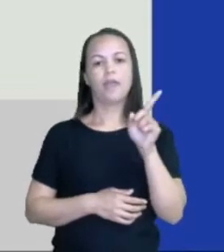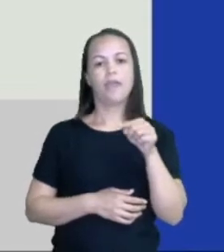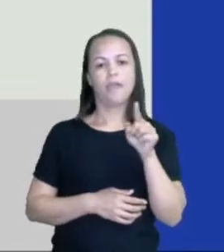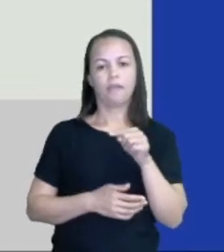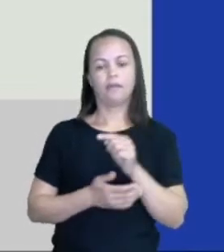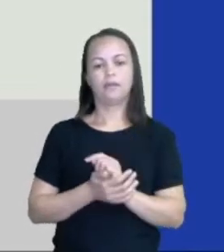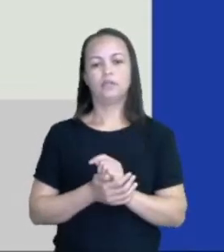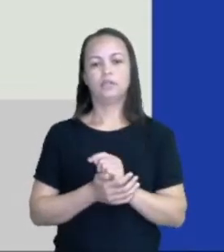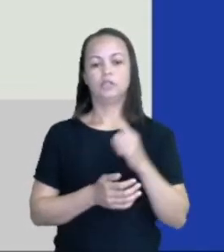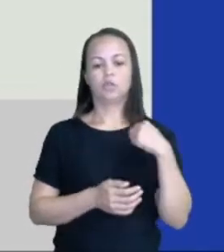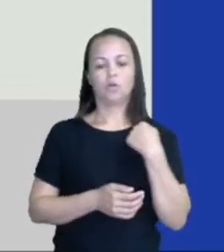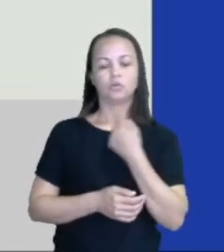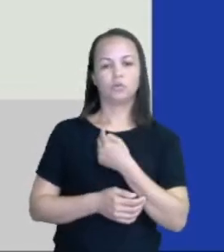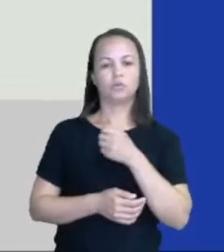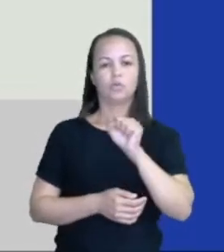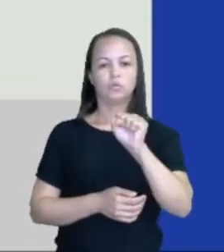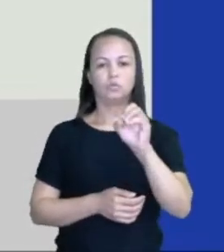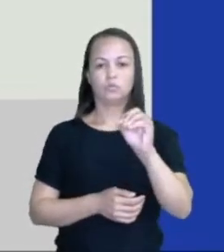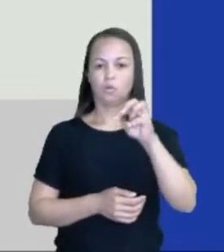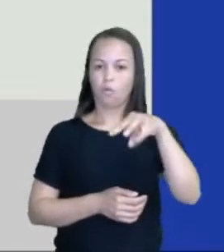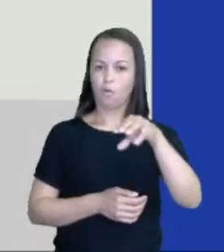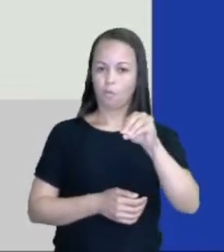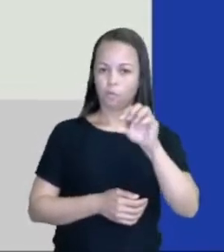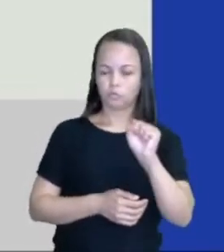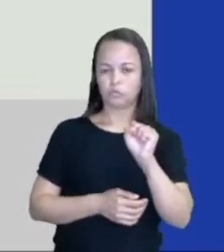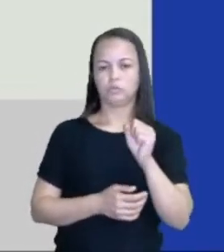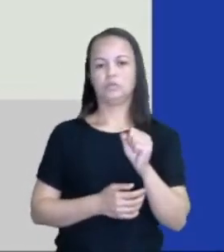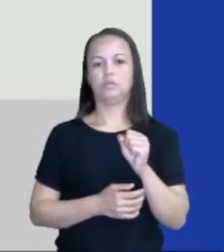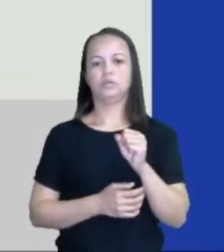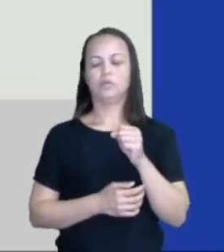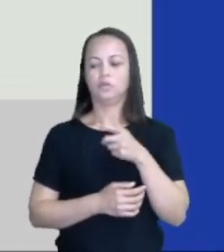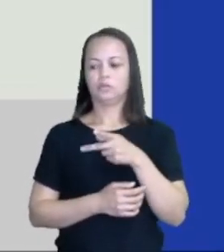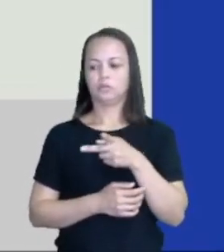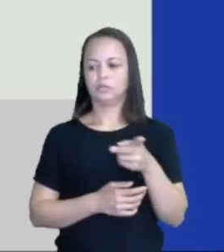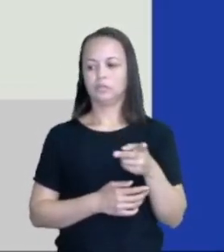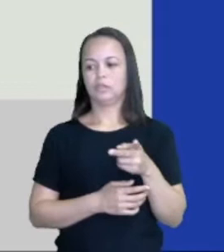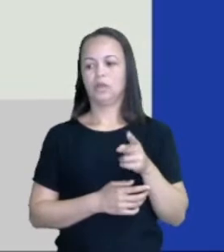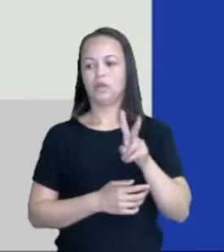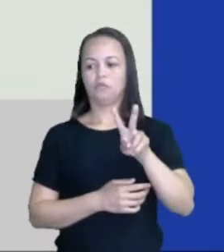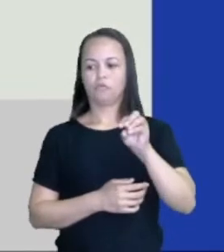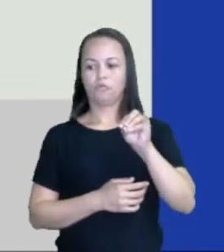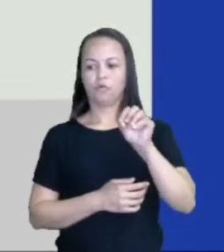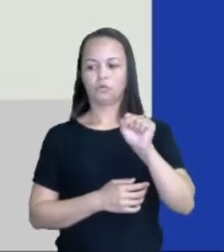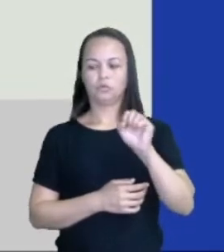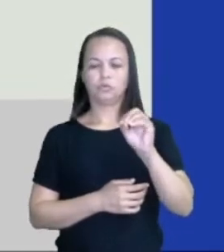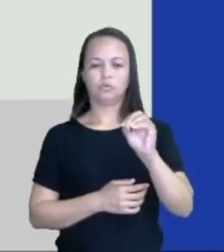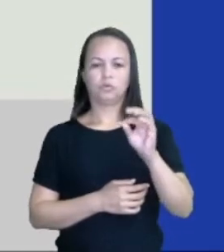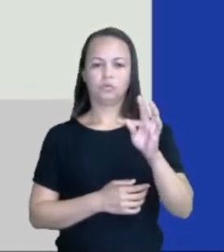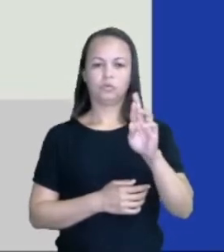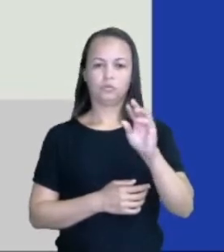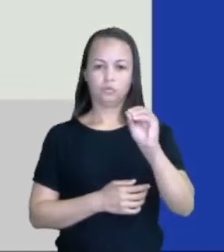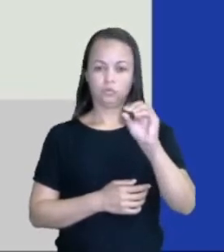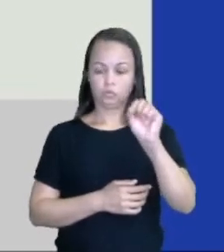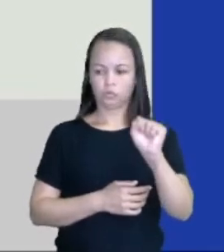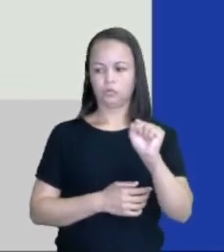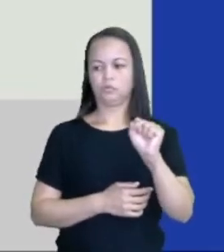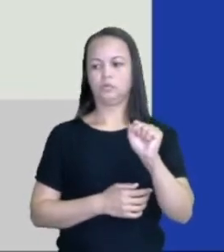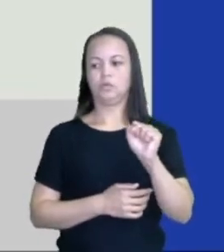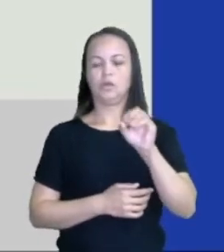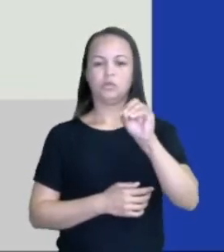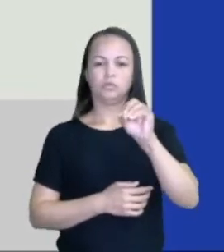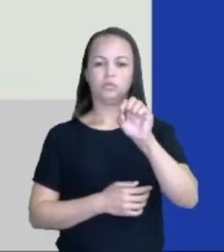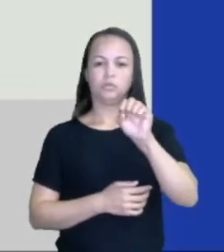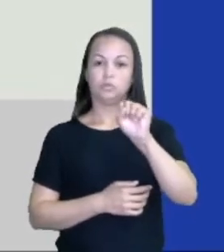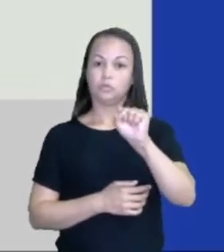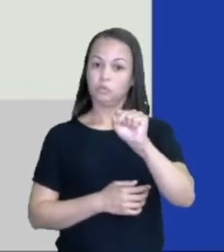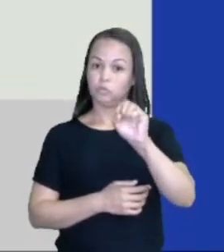nosotros somos, vosotros sois, ellos, ellas e ustedes son. E